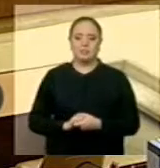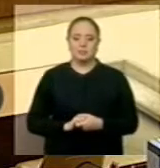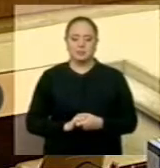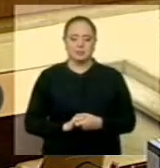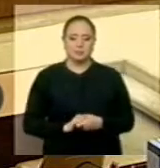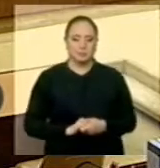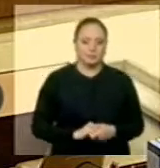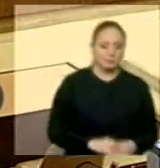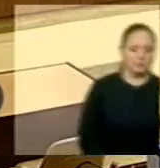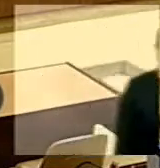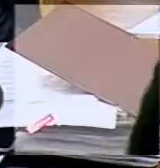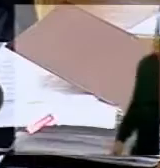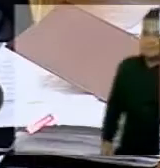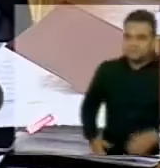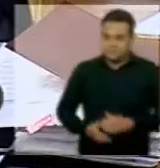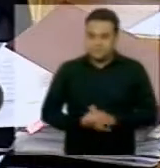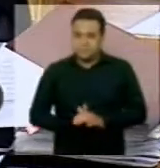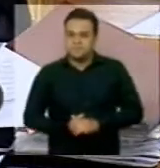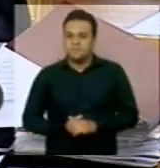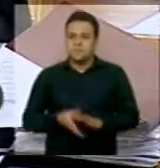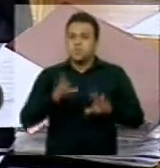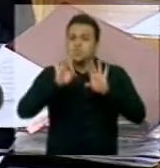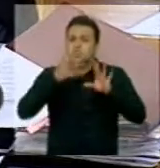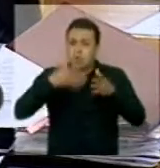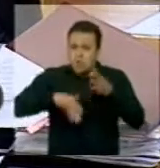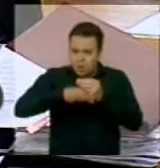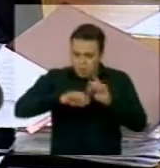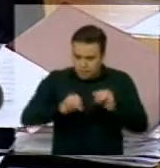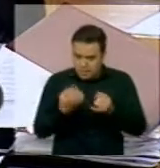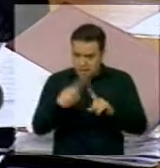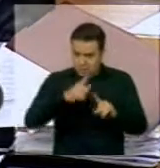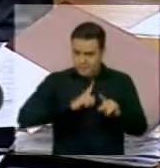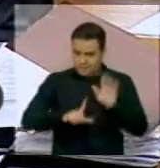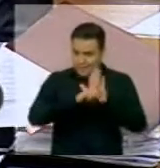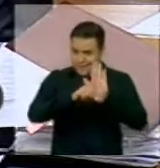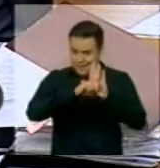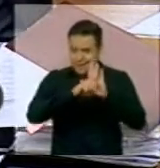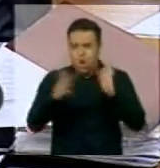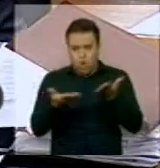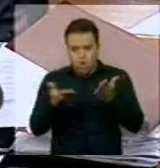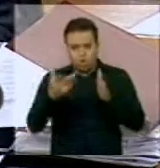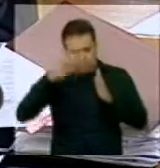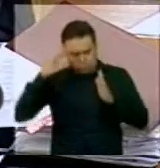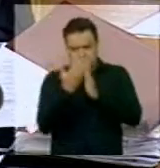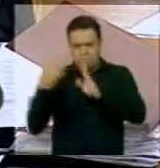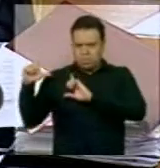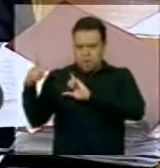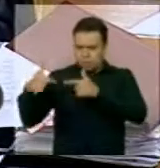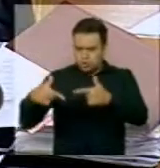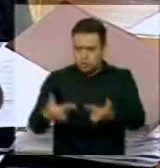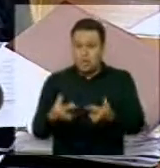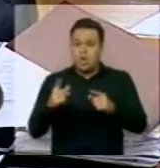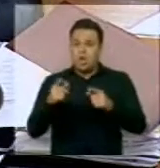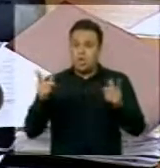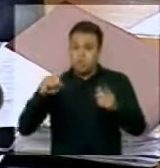me permite uma... Só essa conclusão, como a legislação vem sendo feita tradicionalmente, nós colocamos,